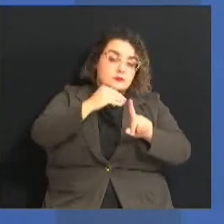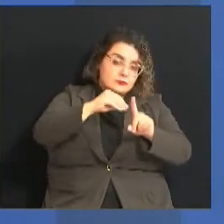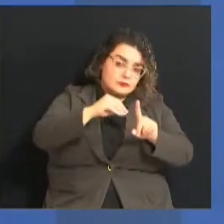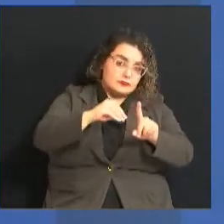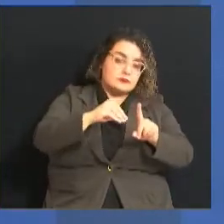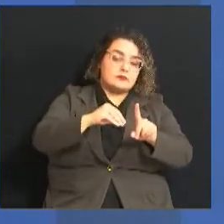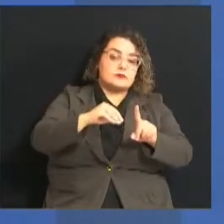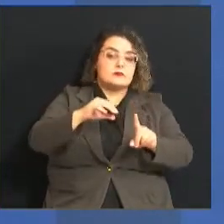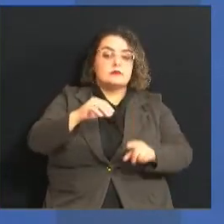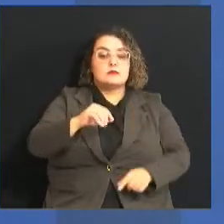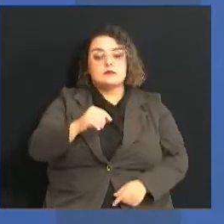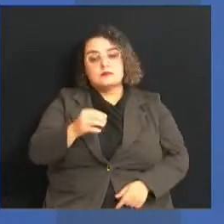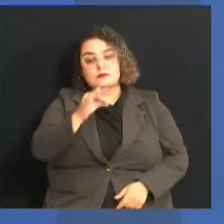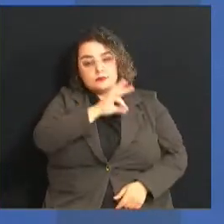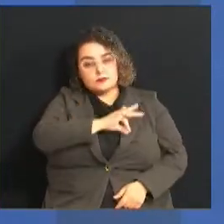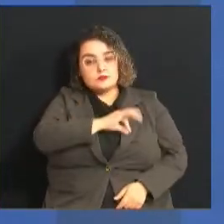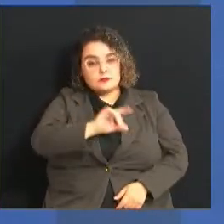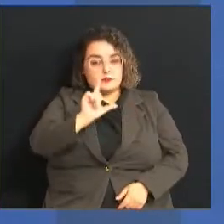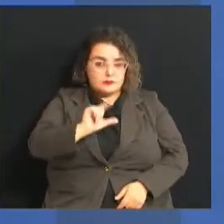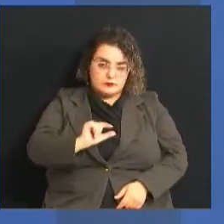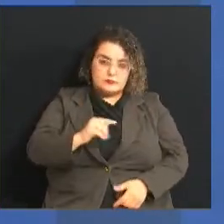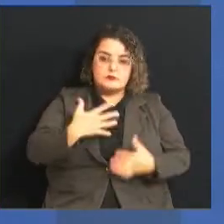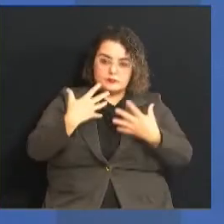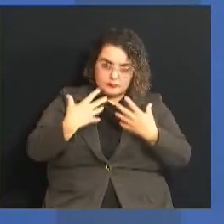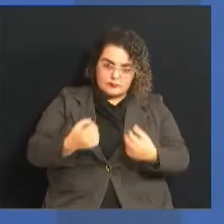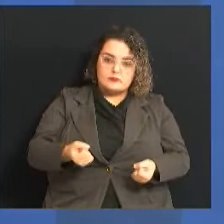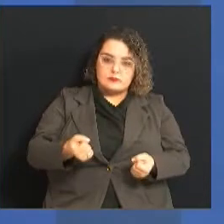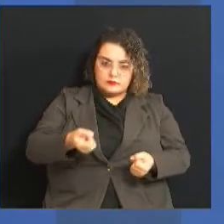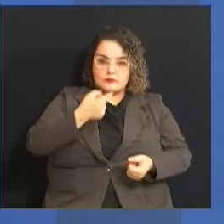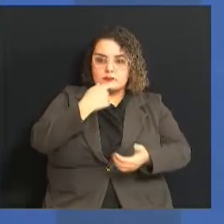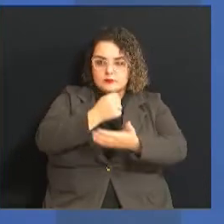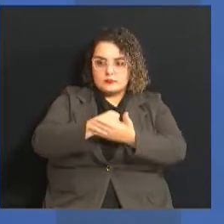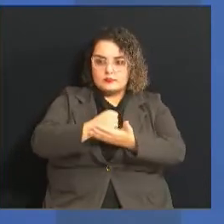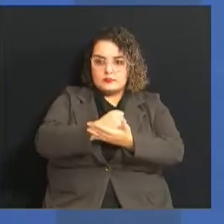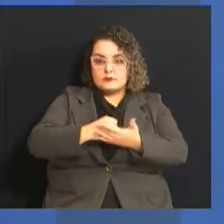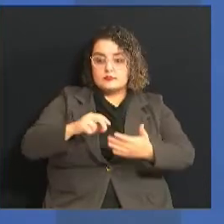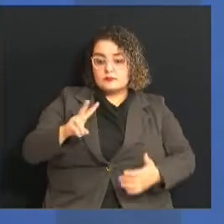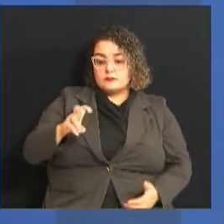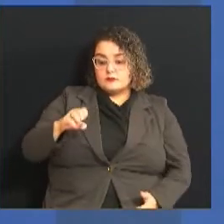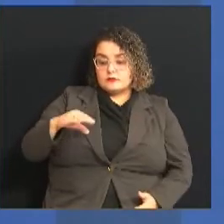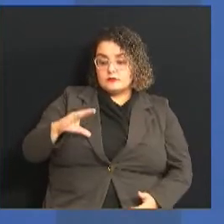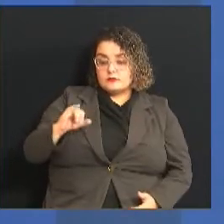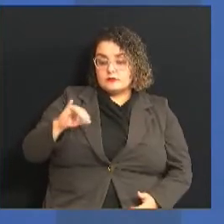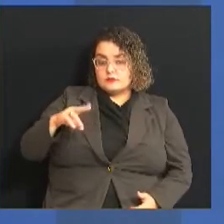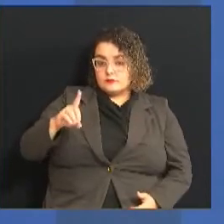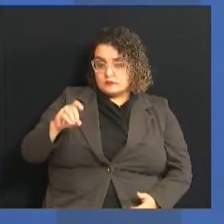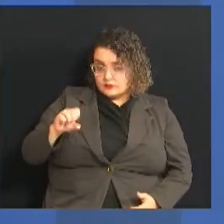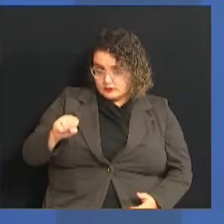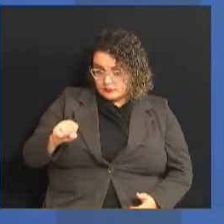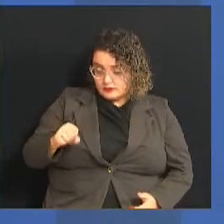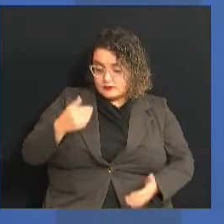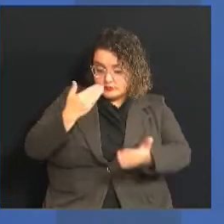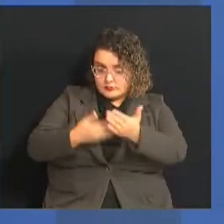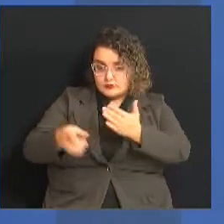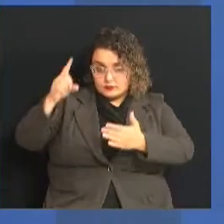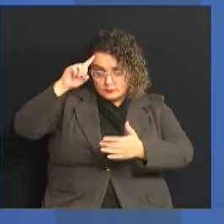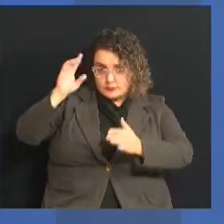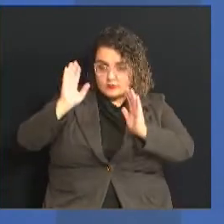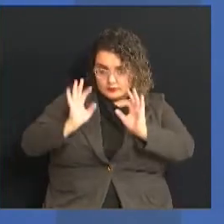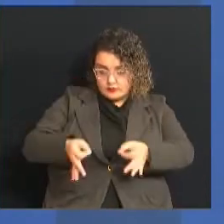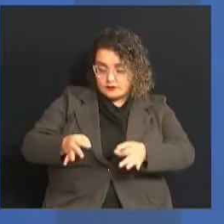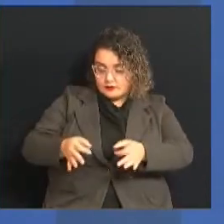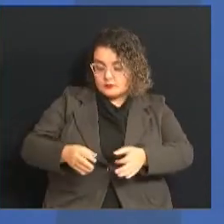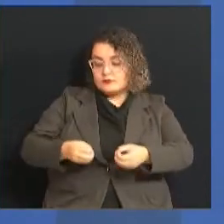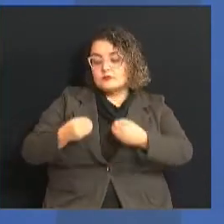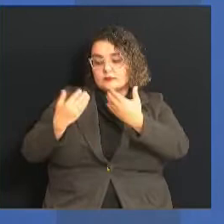esses medicamentos e determina também que os remédios vencidos sejam encaminhados à autoridade competente e